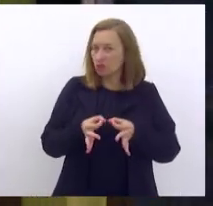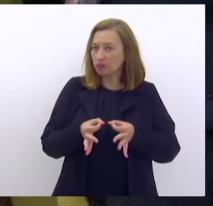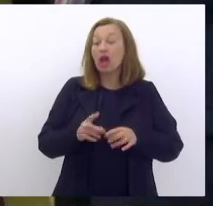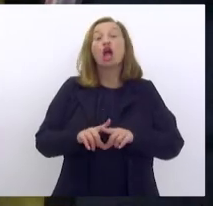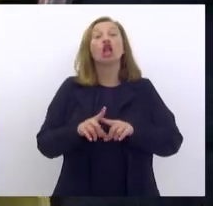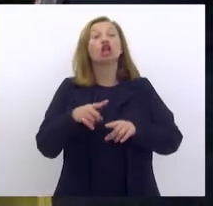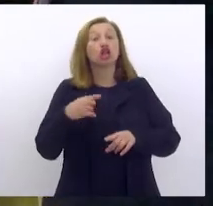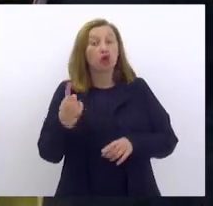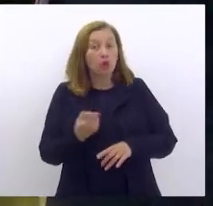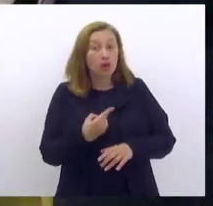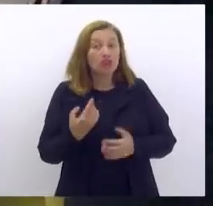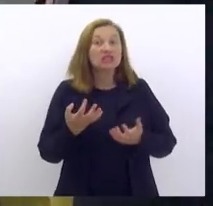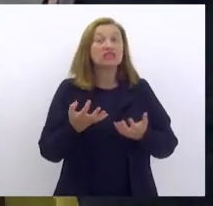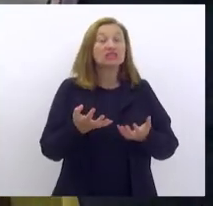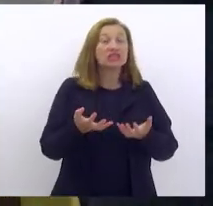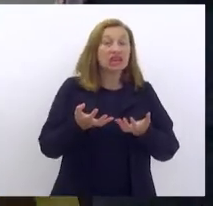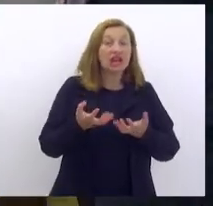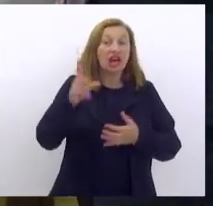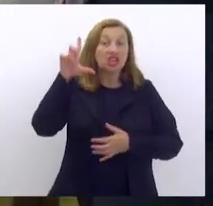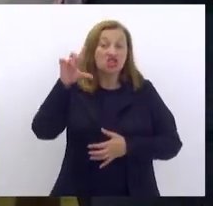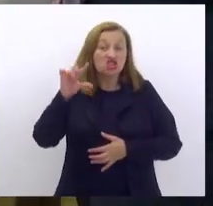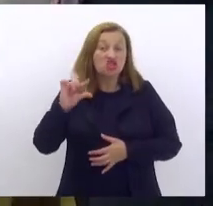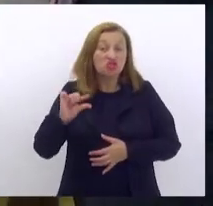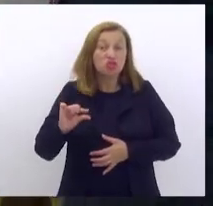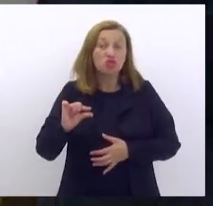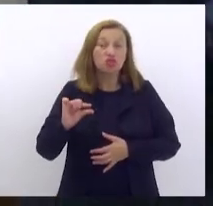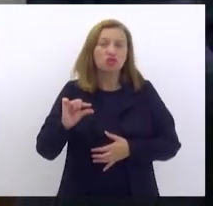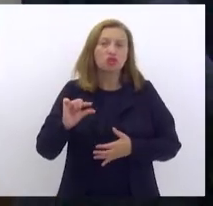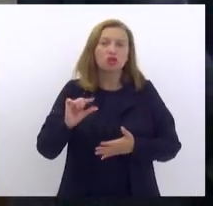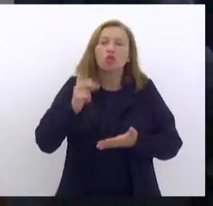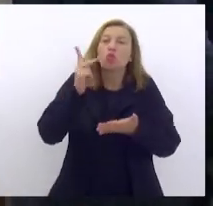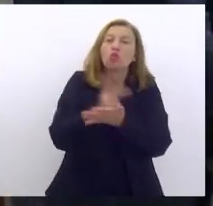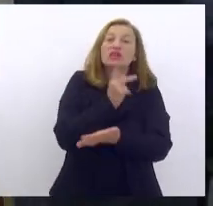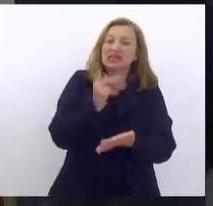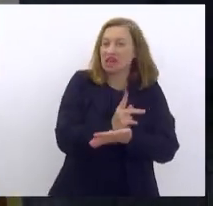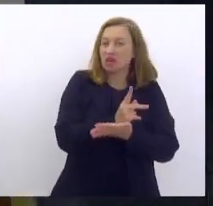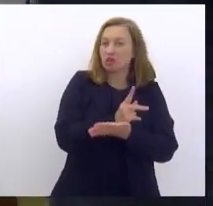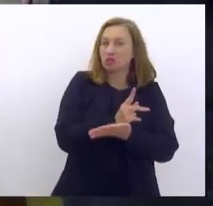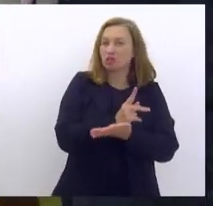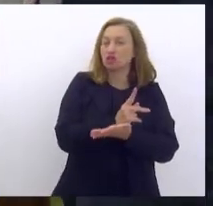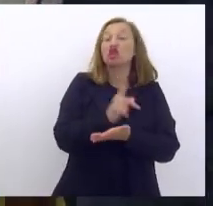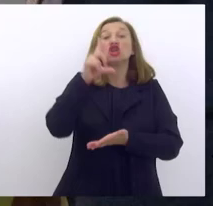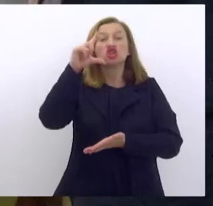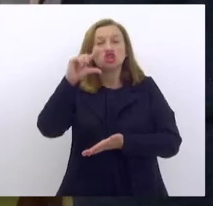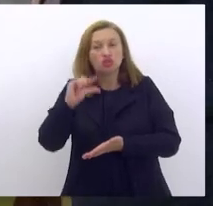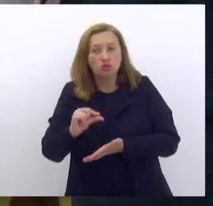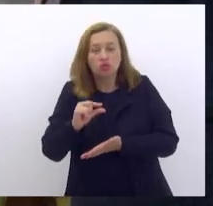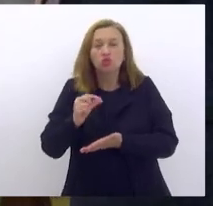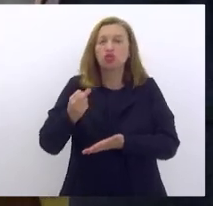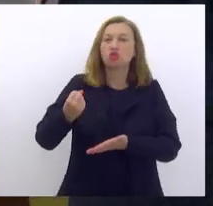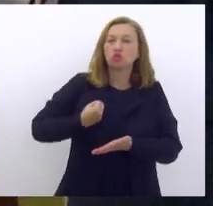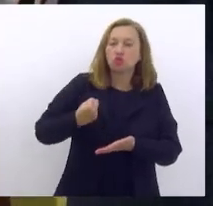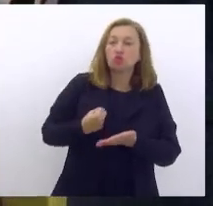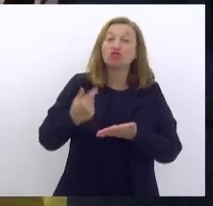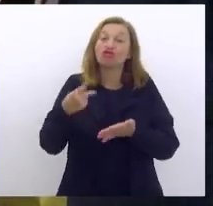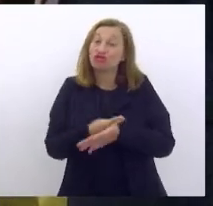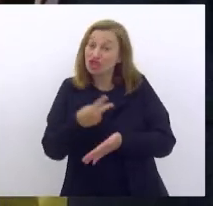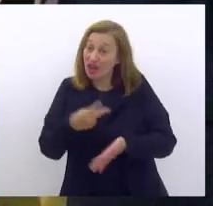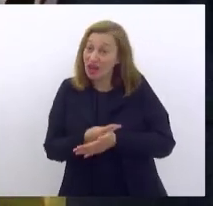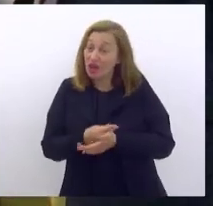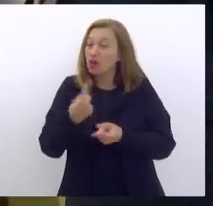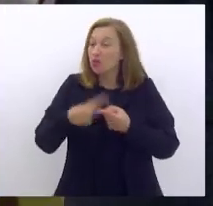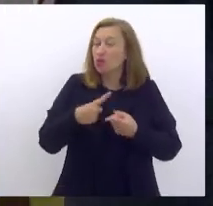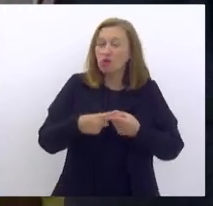estamos tentando minorar as injustiças, diminuir o número de injustiças, porque